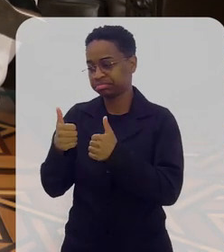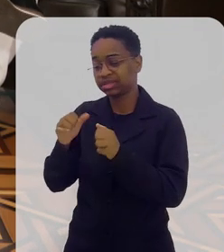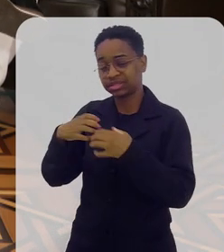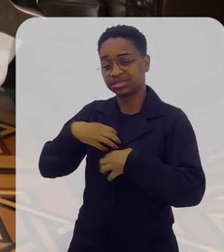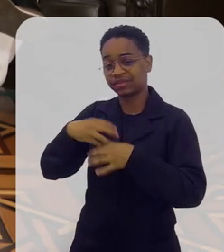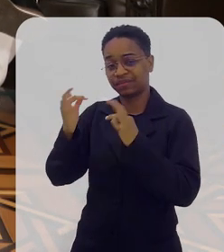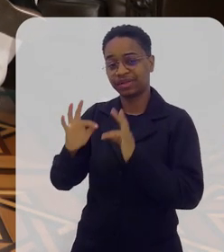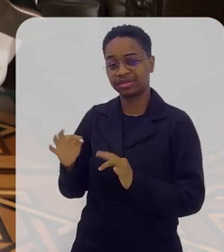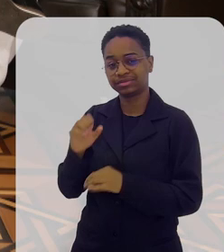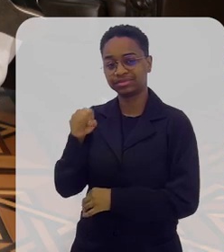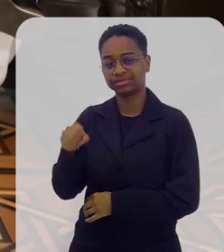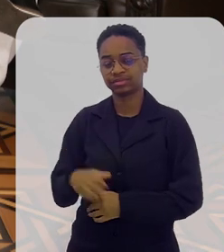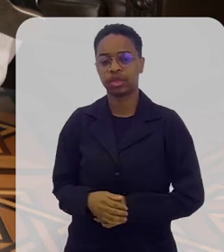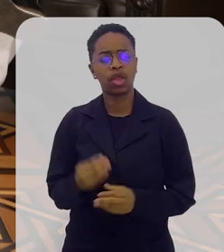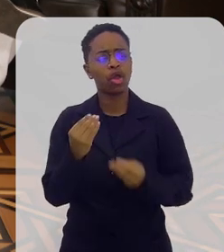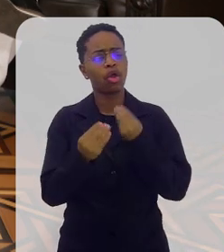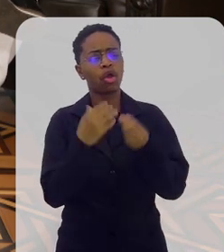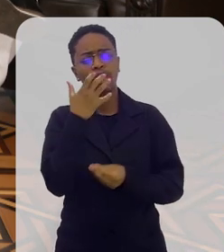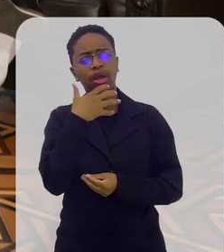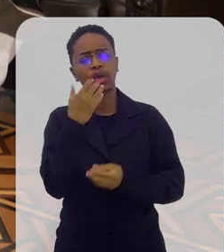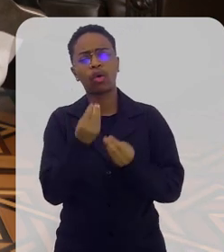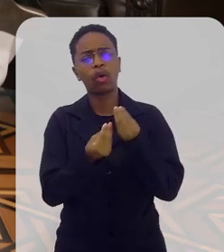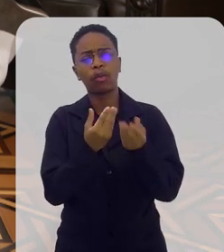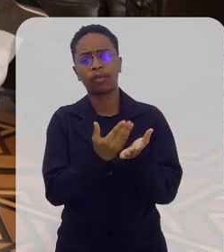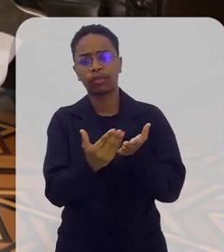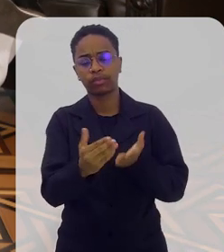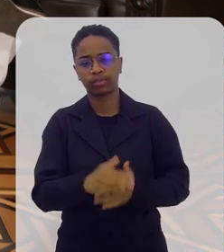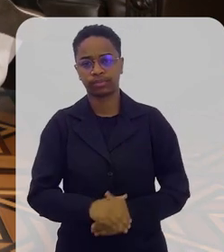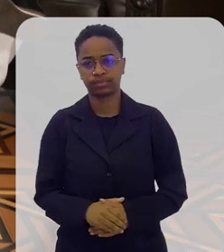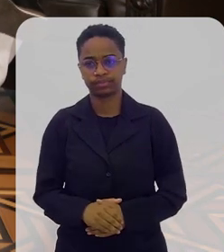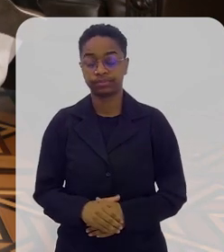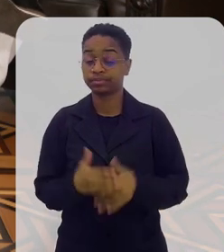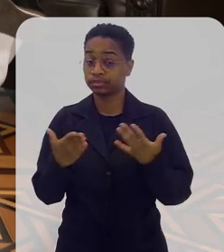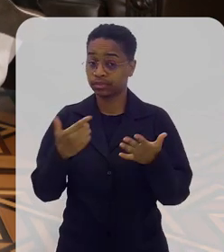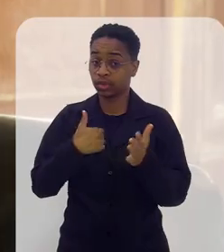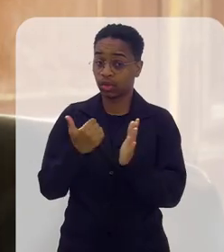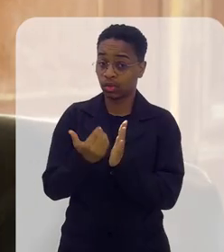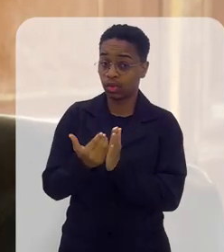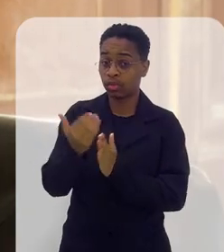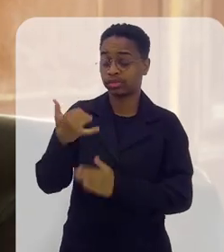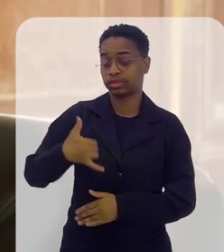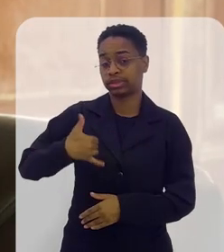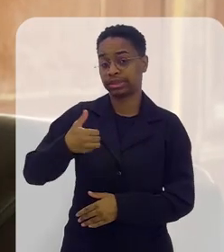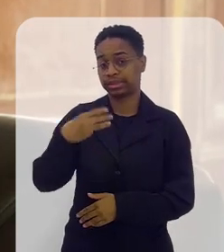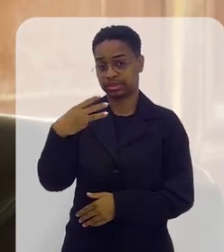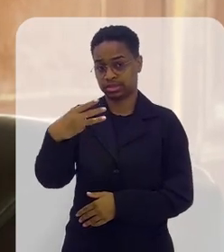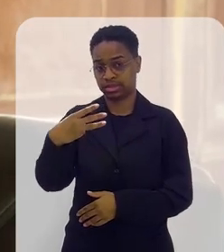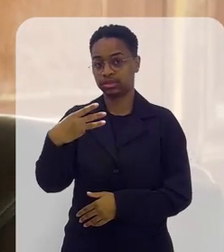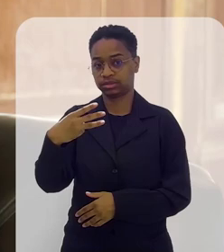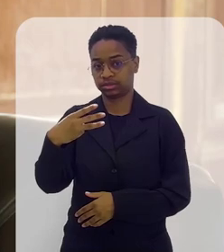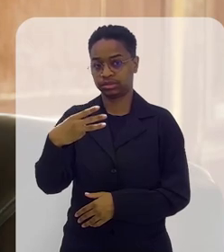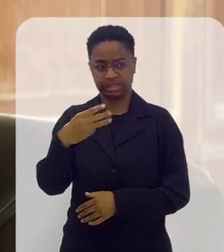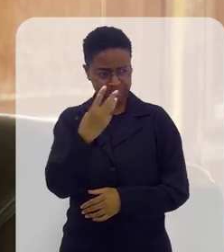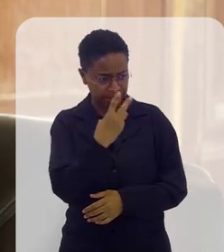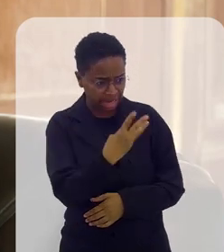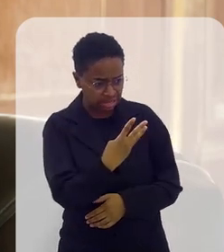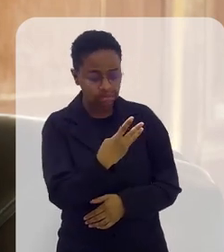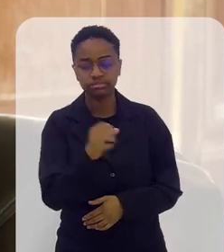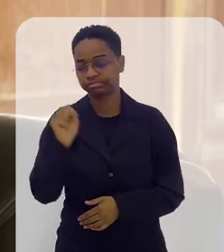E como é que essa coisa toda de cantar, como é que surgiu isso, Jéssica? Eu comecei a cantar com 3 anos de idade três na igreja.